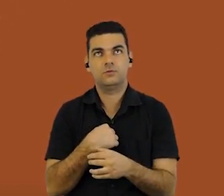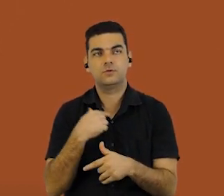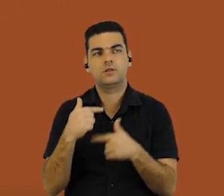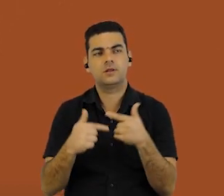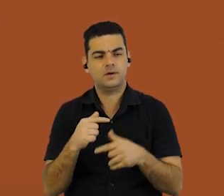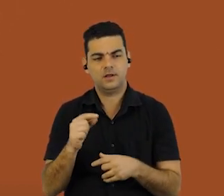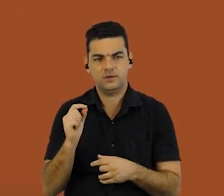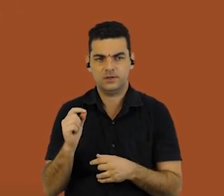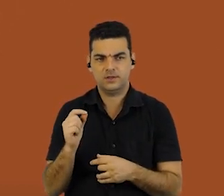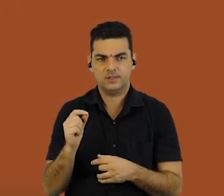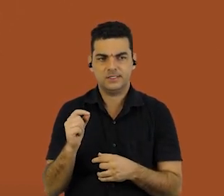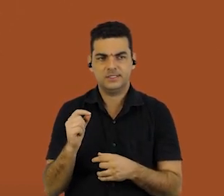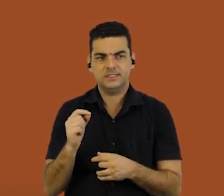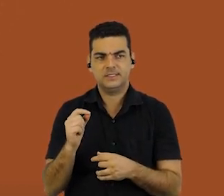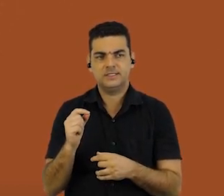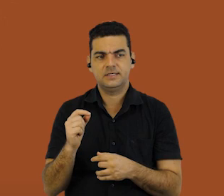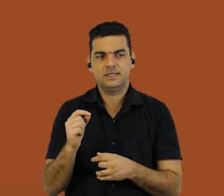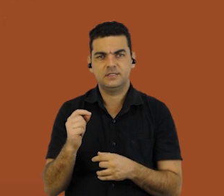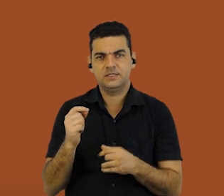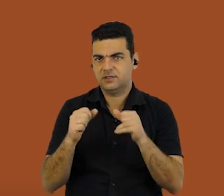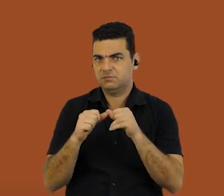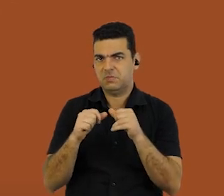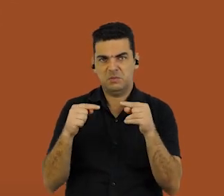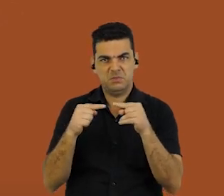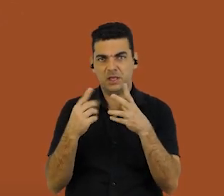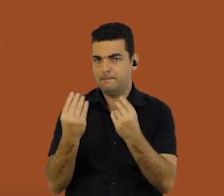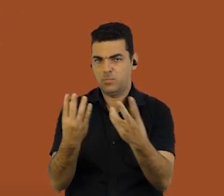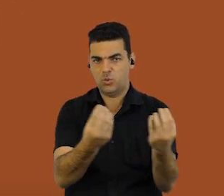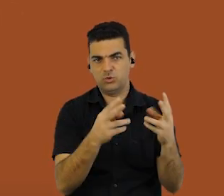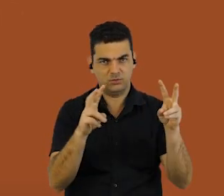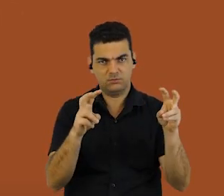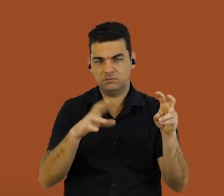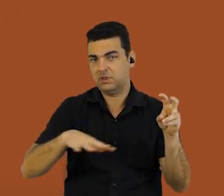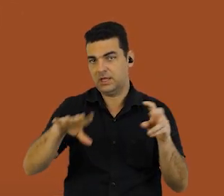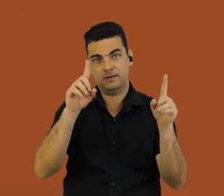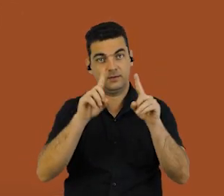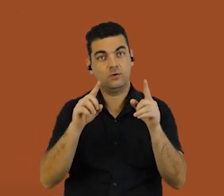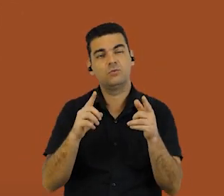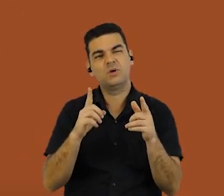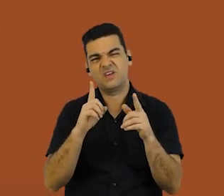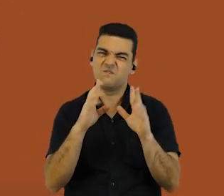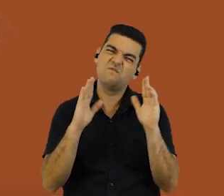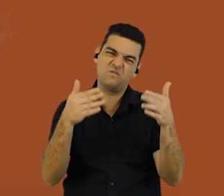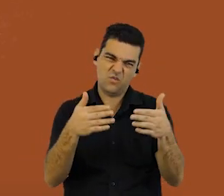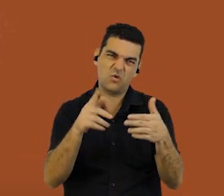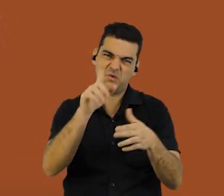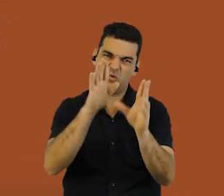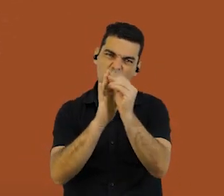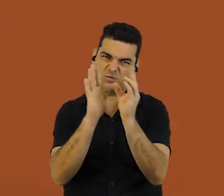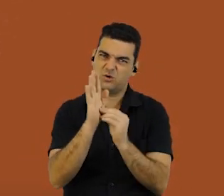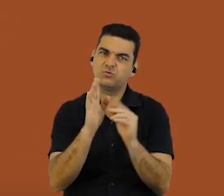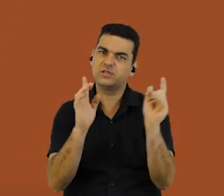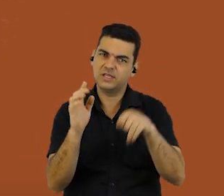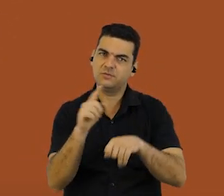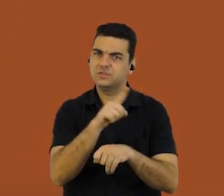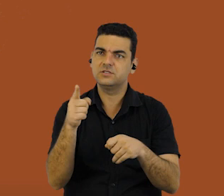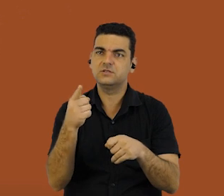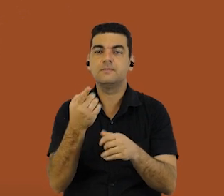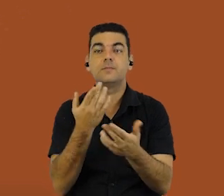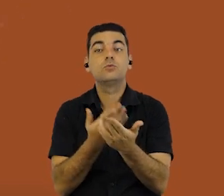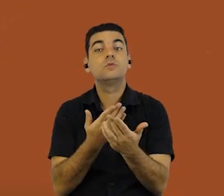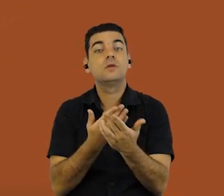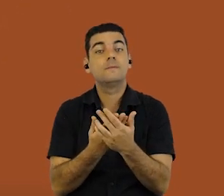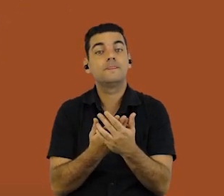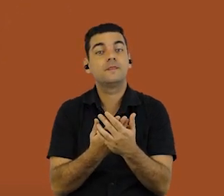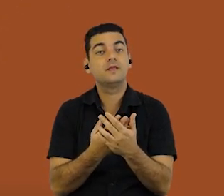O meu trabalho, ele não é um trabalho tão abrangente, mas ele tem algum conteúdo para ensino de